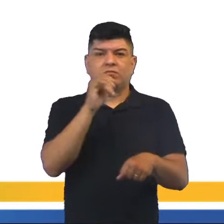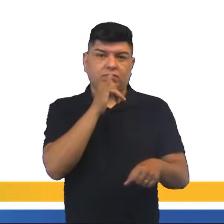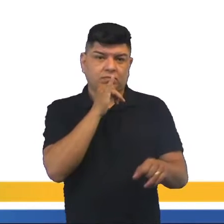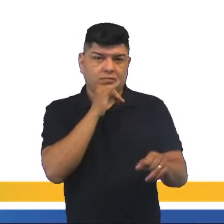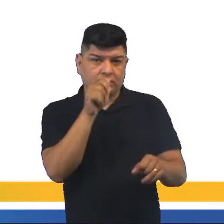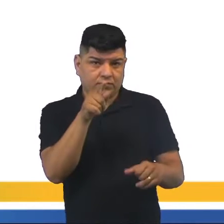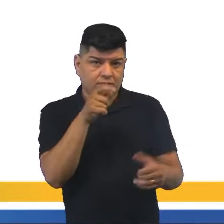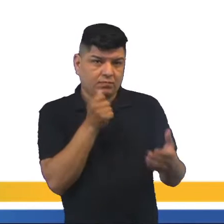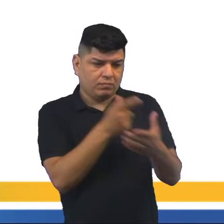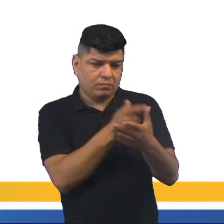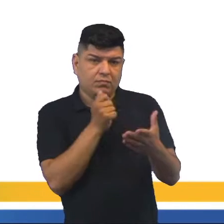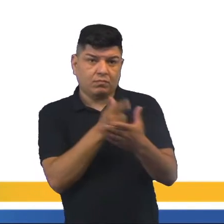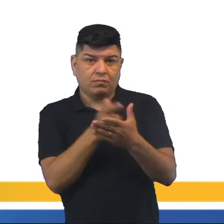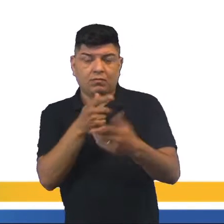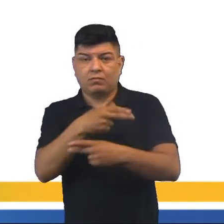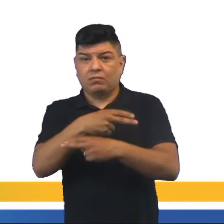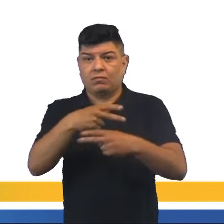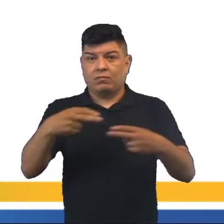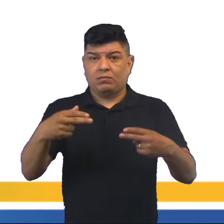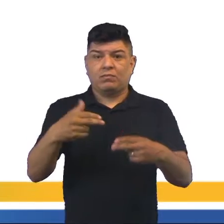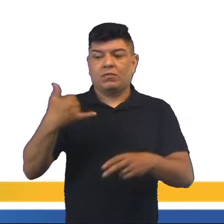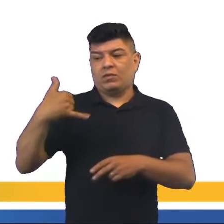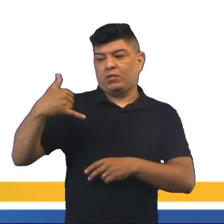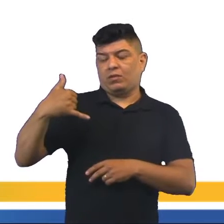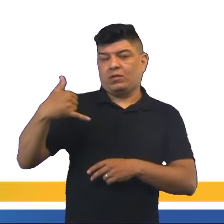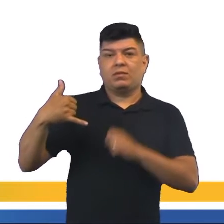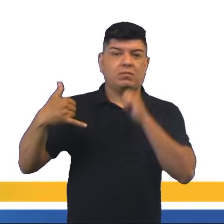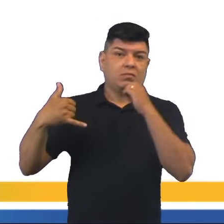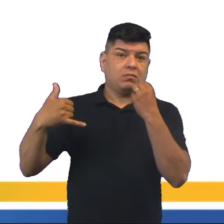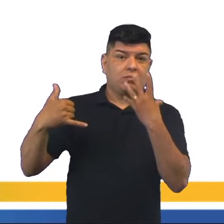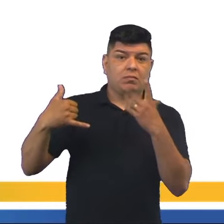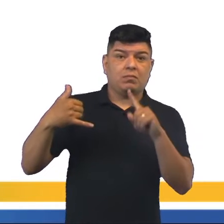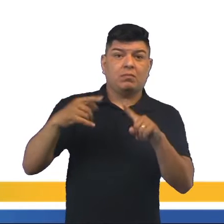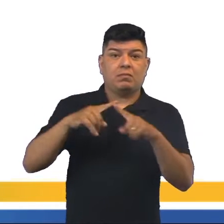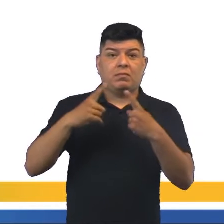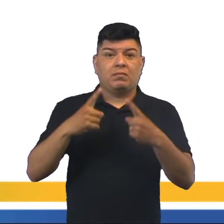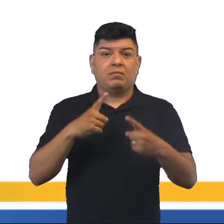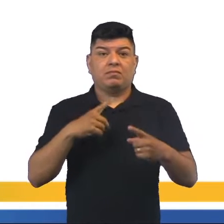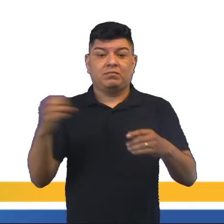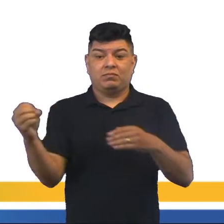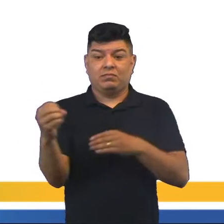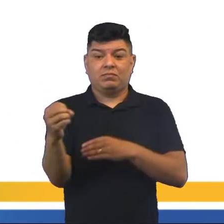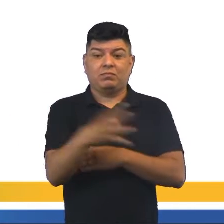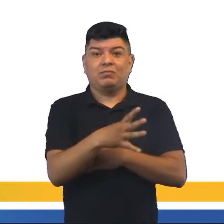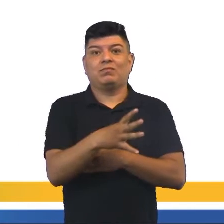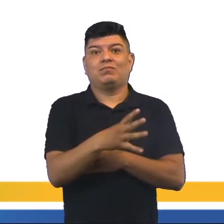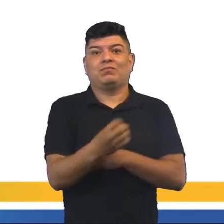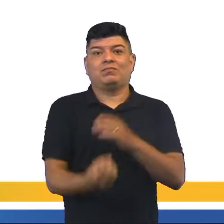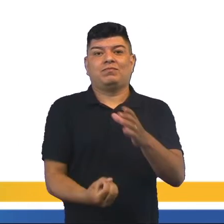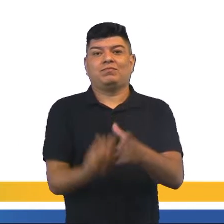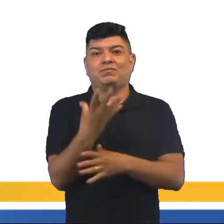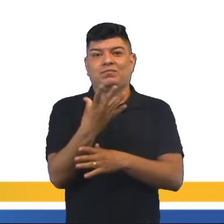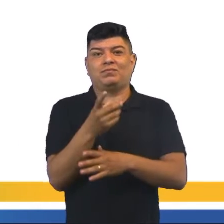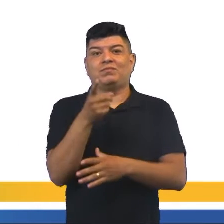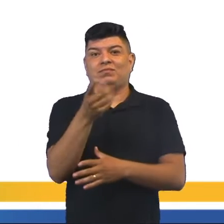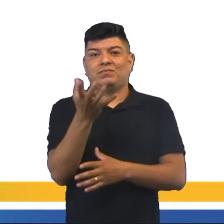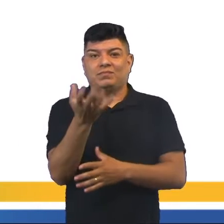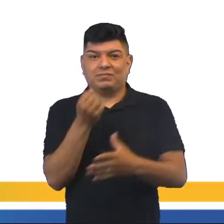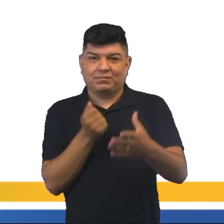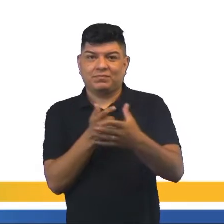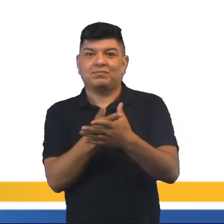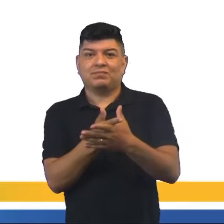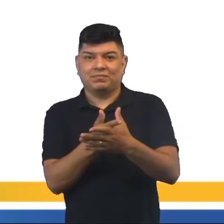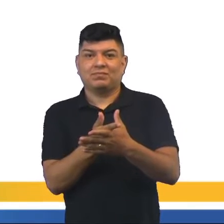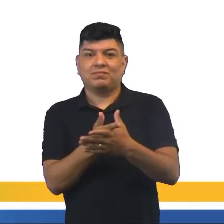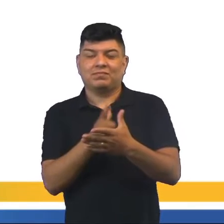muito, principalmente eletroeletrônico, você está com um celular que ainda está funcionando, mas surgiu um último lançamento dele. Então você quer comprar esse